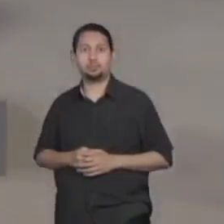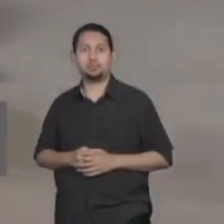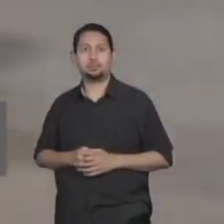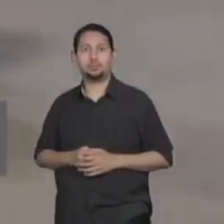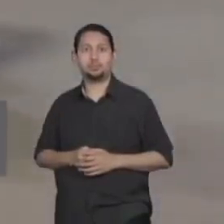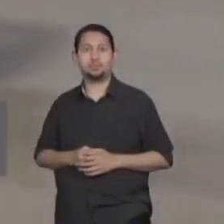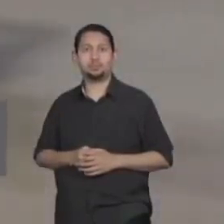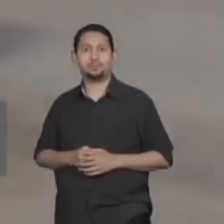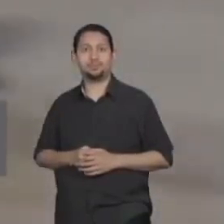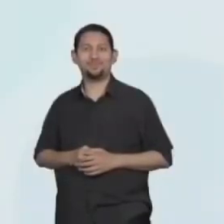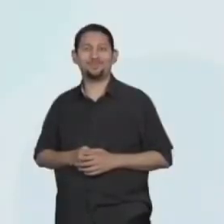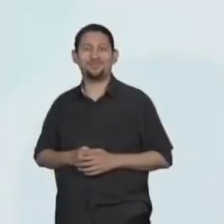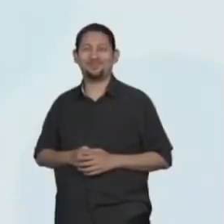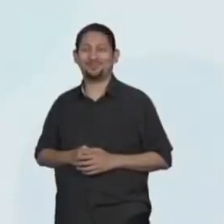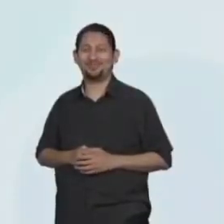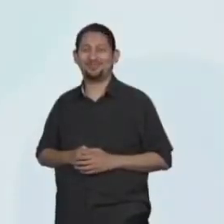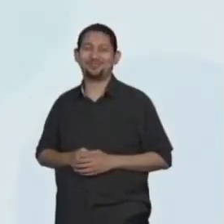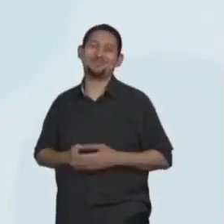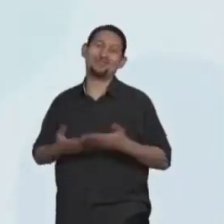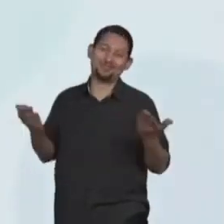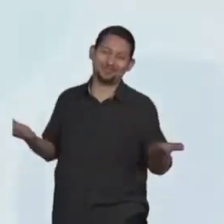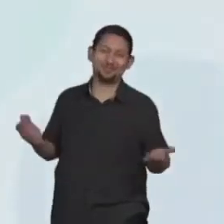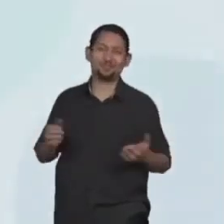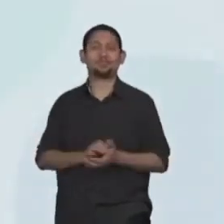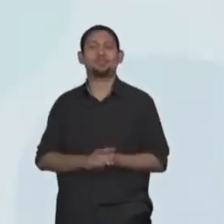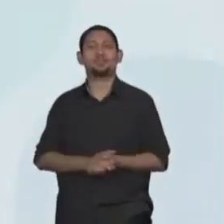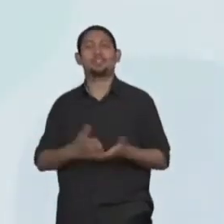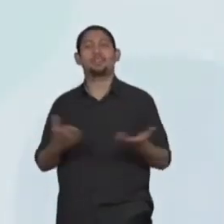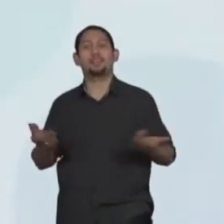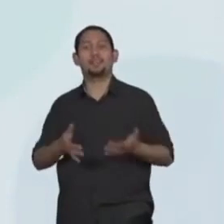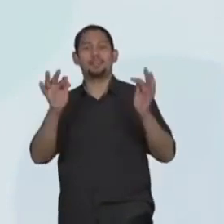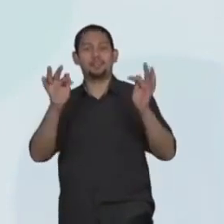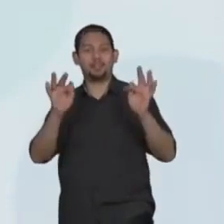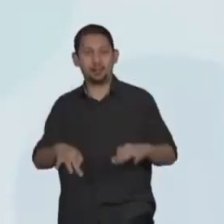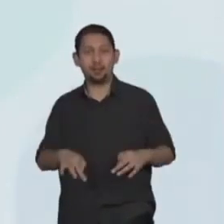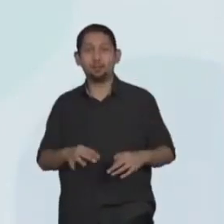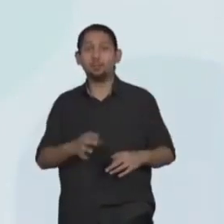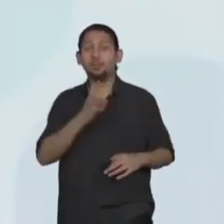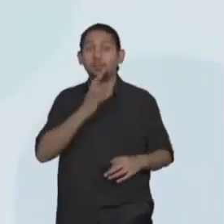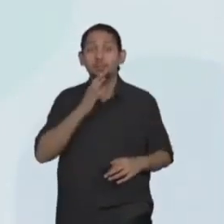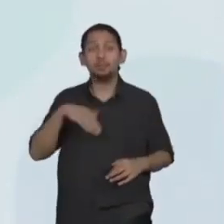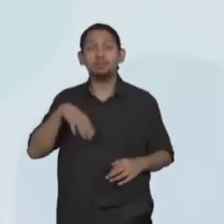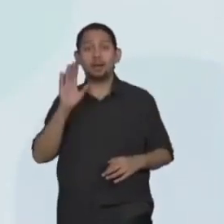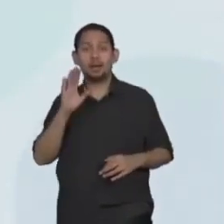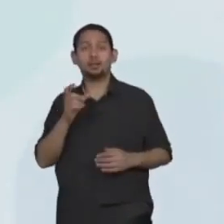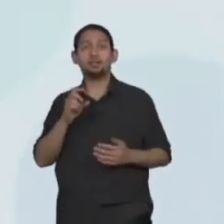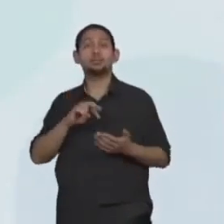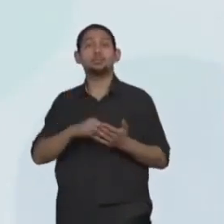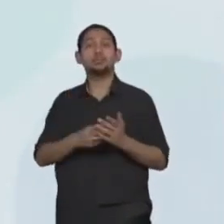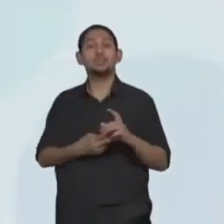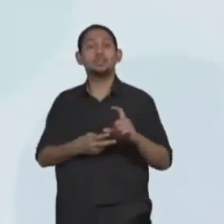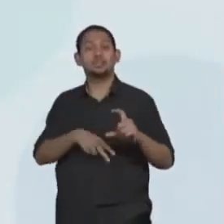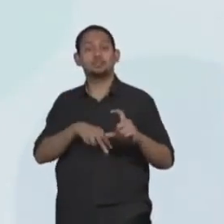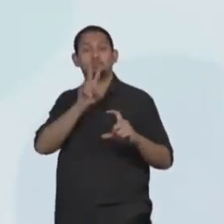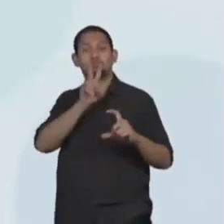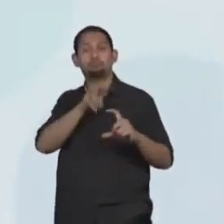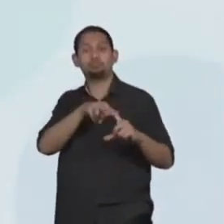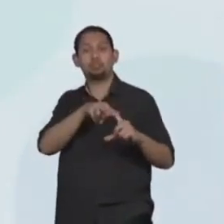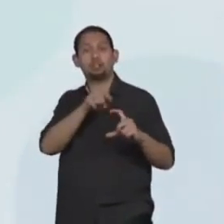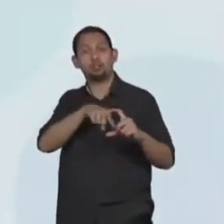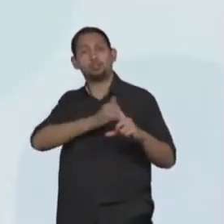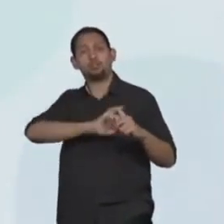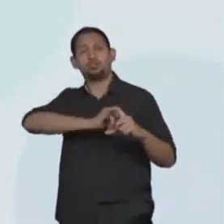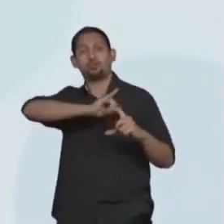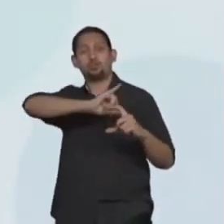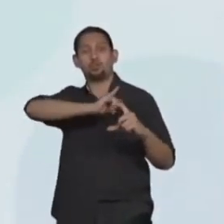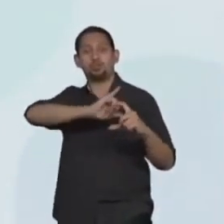caminhar. E para finalizar, a gente vai conhecer um pouco mais a respeito de fontes. Fonte de energia. Geralmente